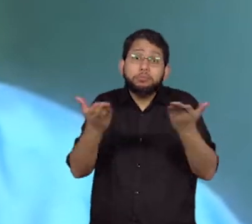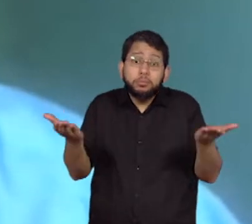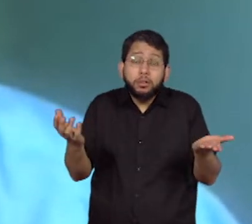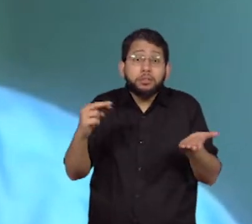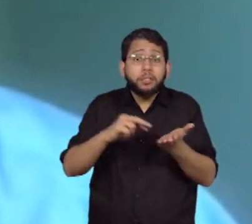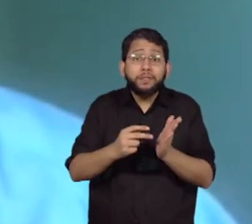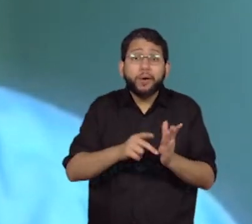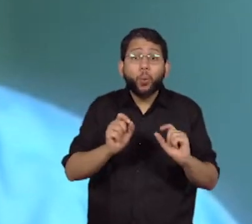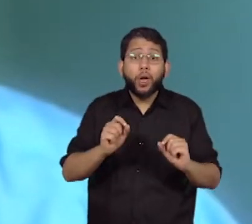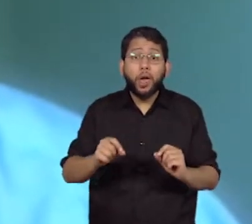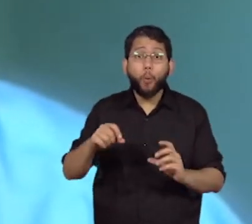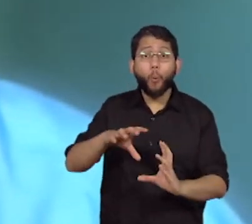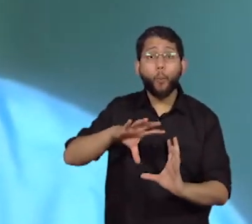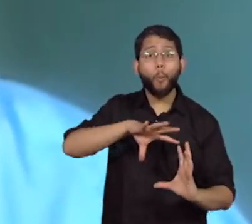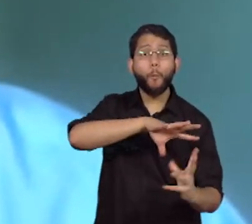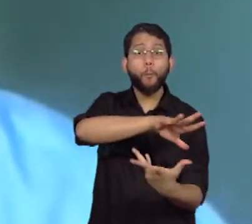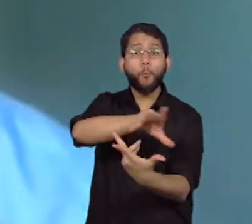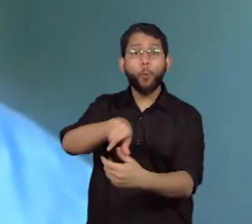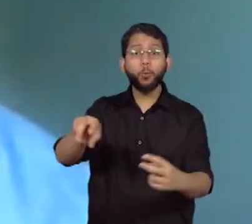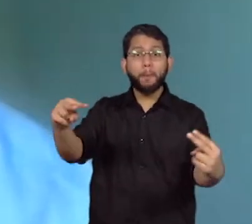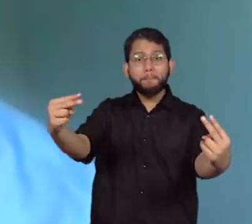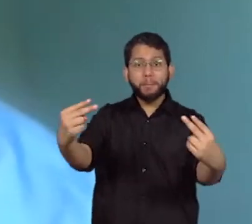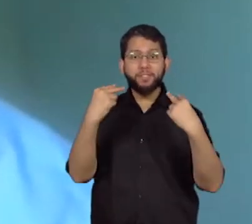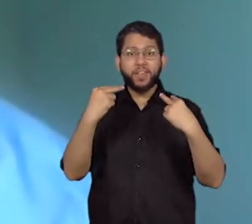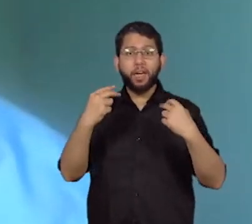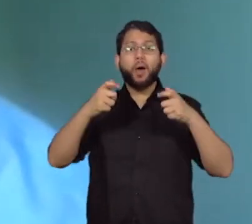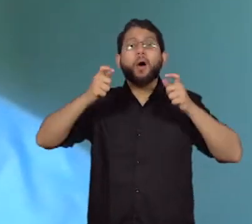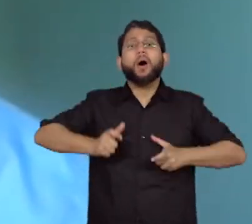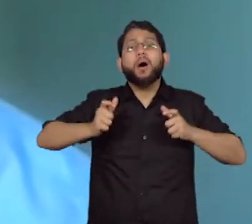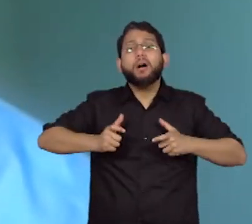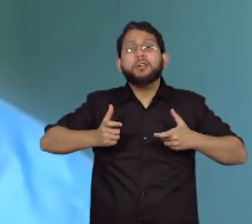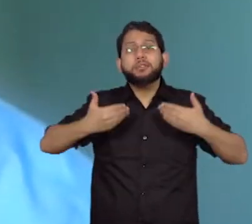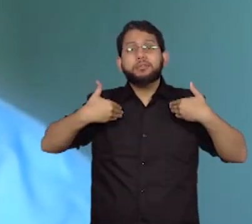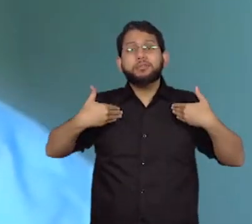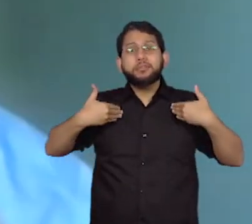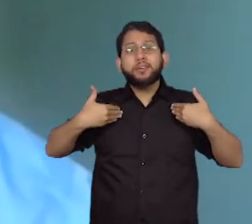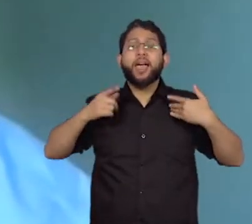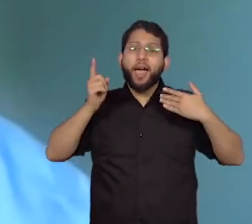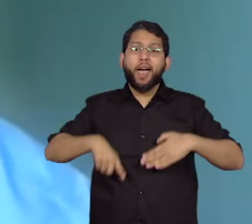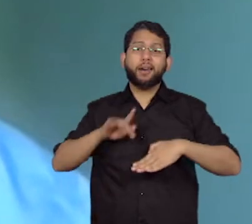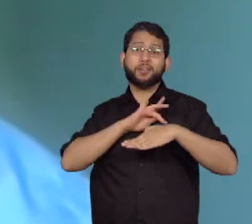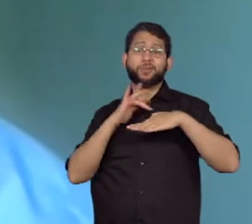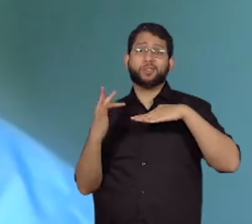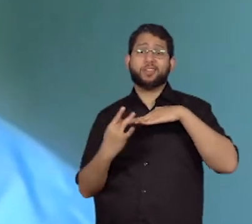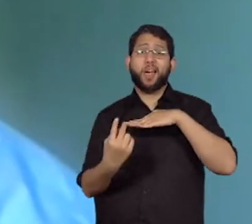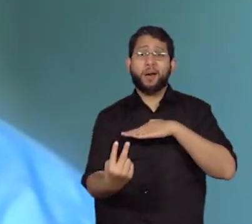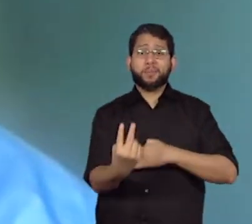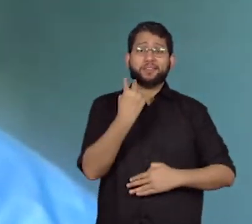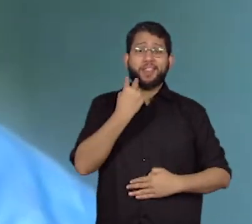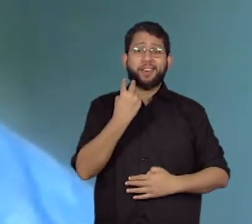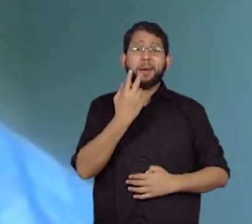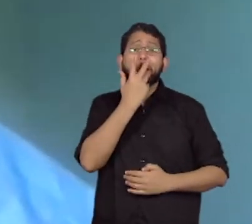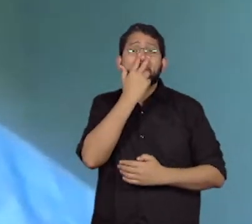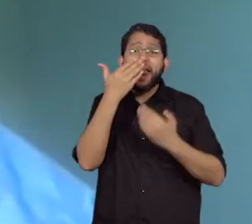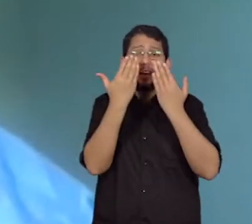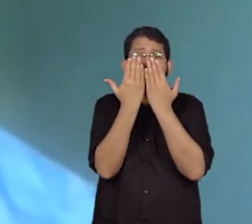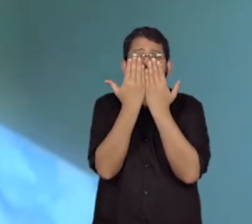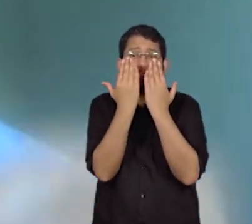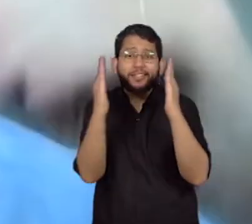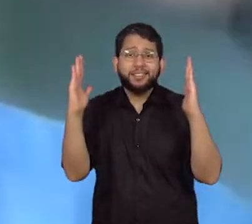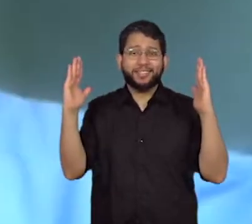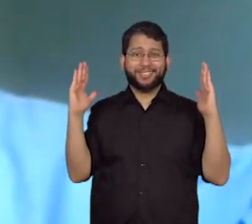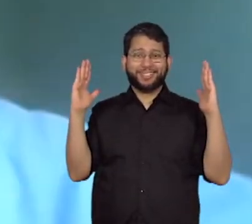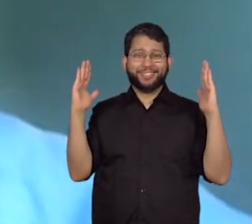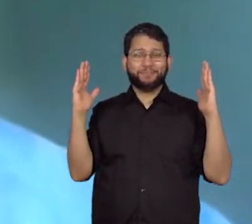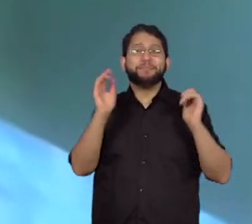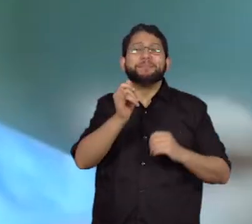mundo. Assim, quais outros lugares... Imagina você ter acesso a CEO de